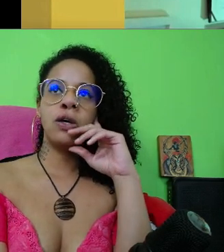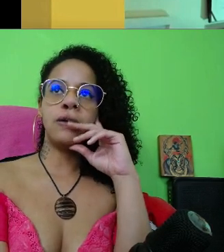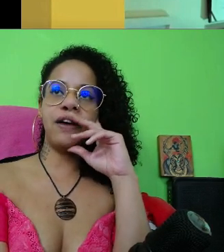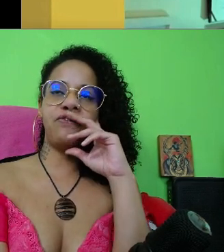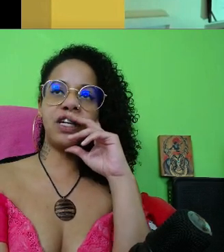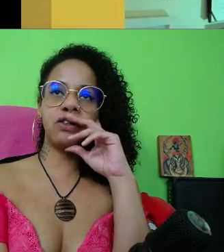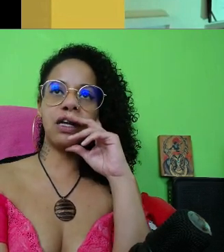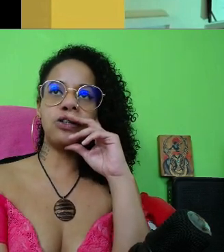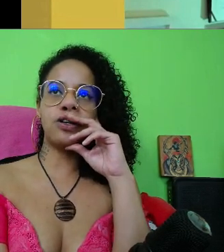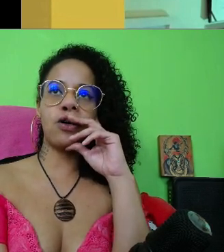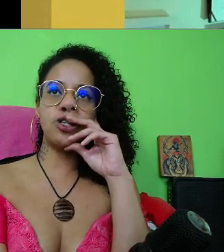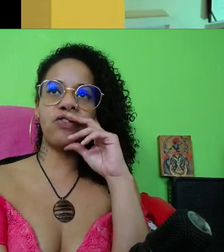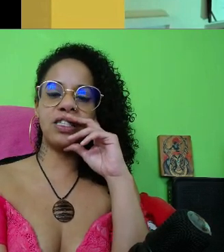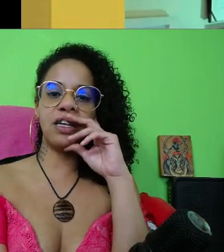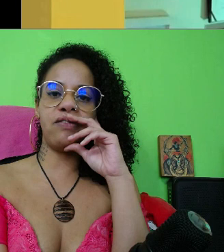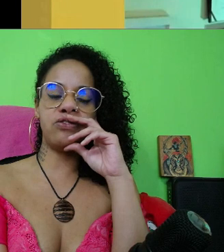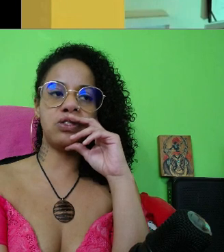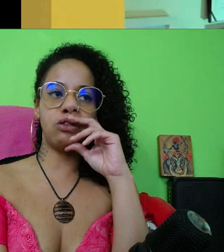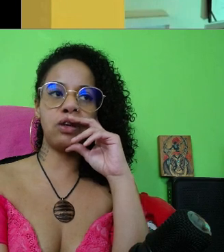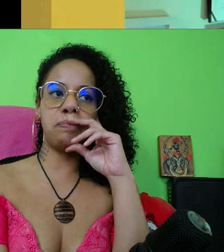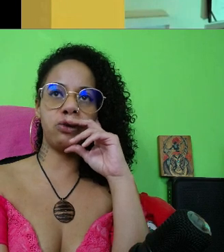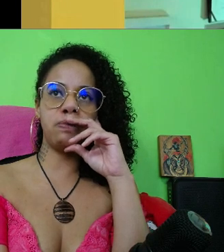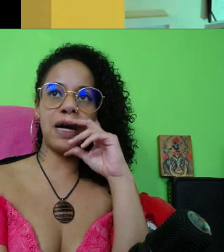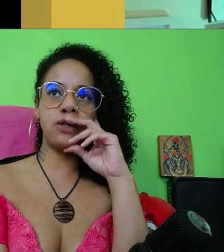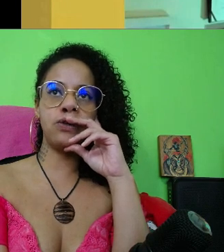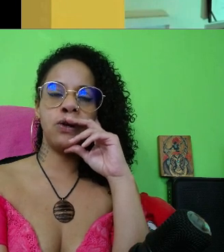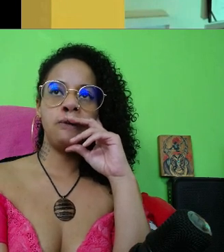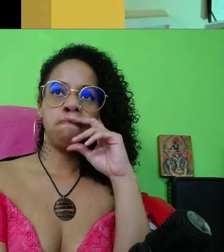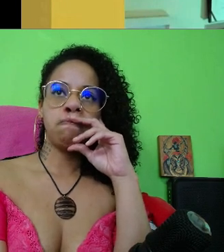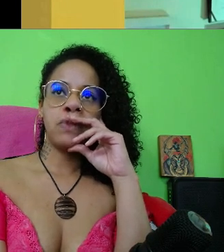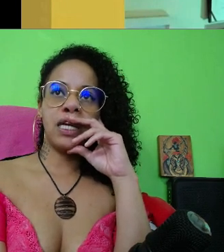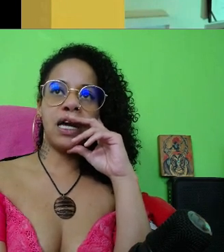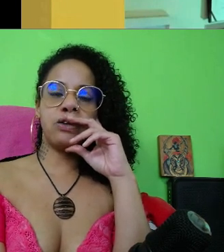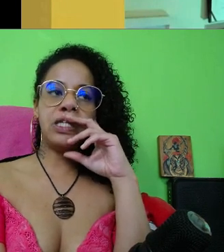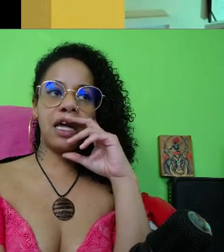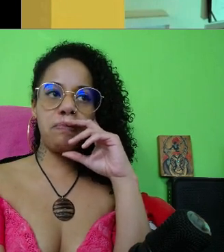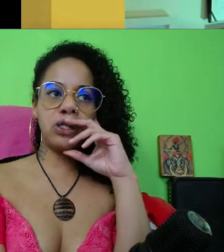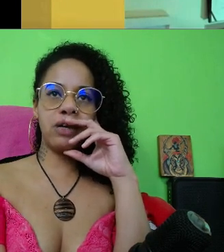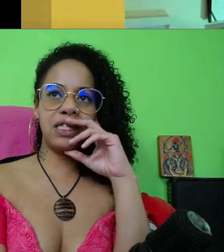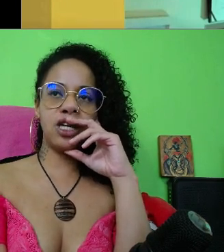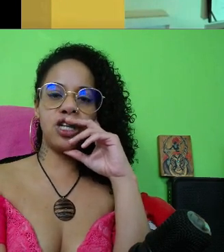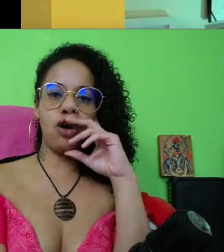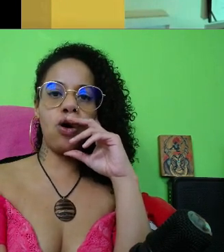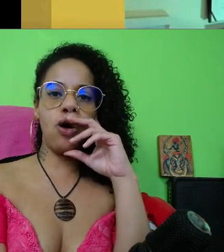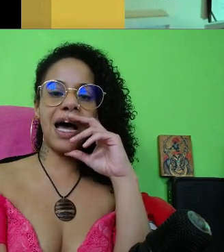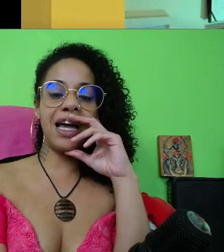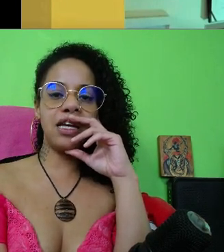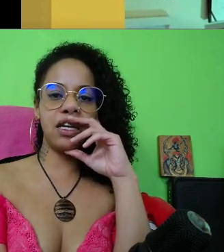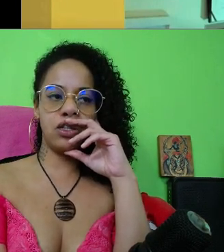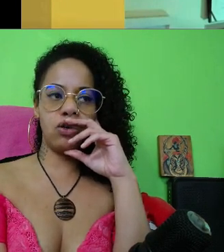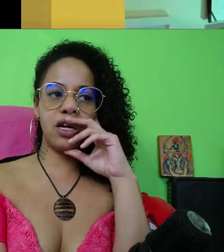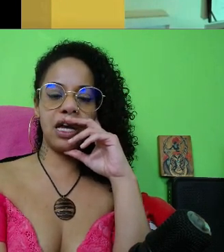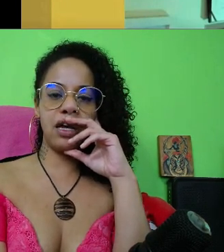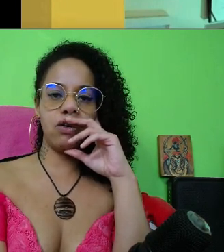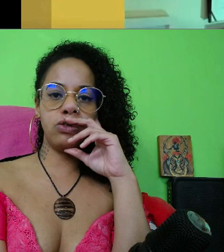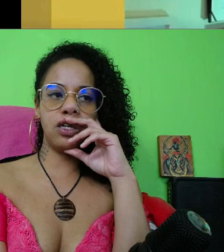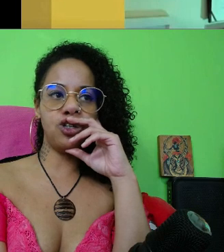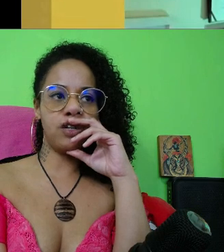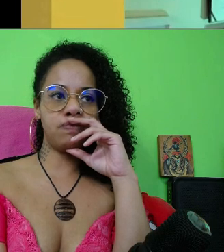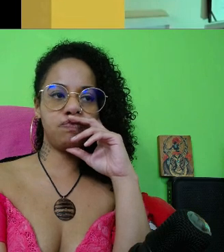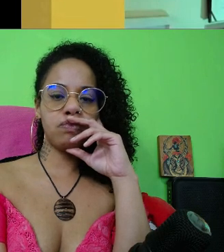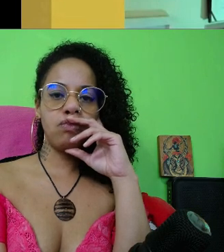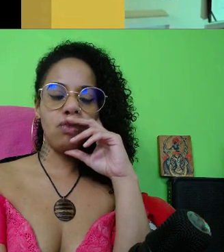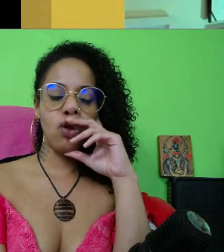chicote né fica do lado de chicote faz a função do Capitão do Mato e a não ser que a pessoa seja o alienador né